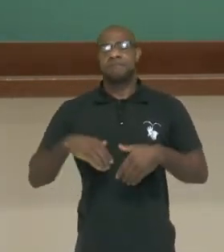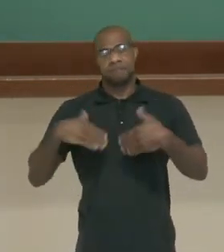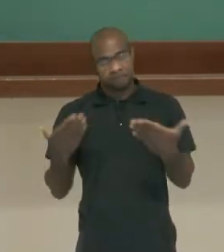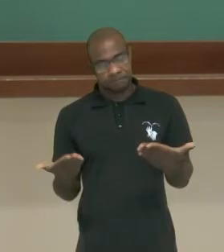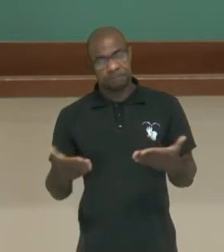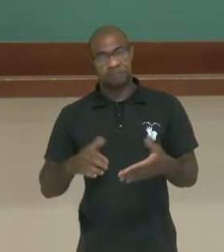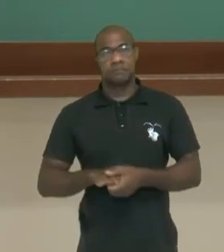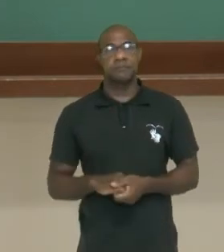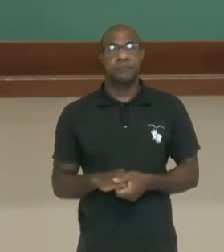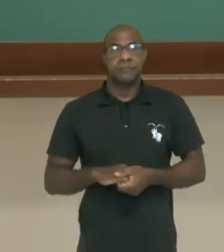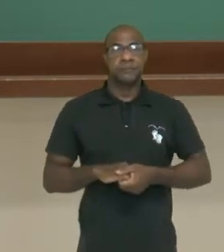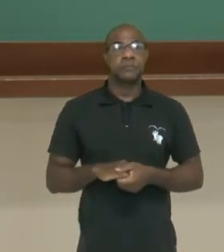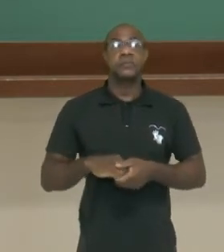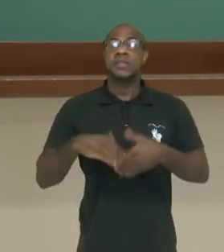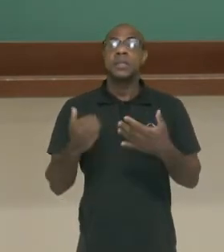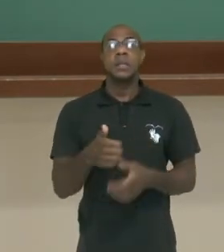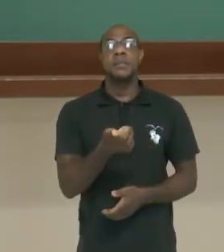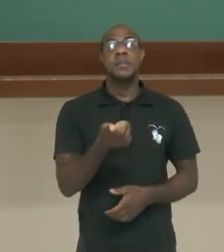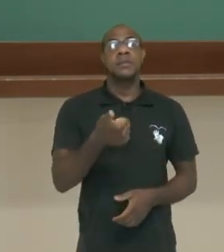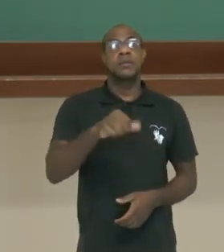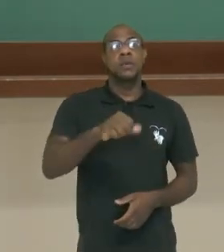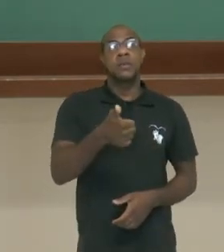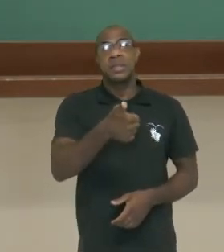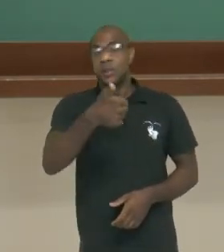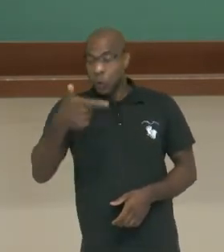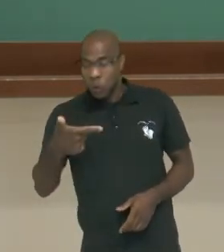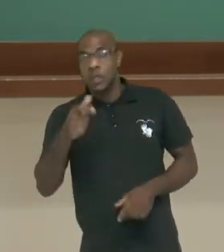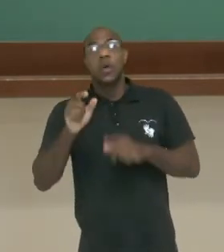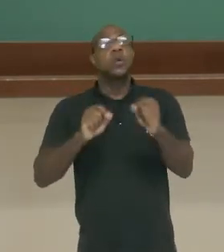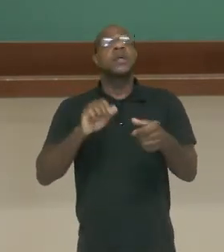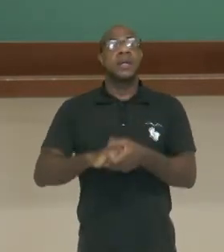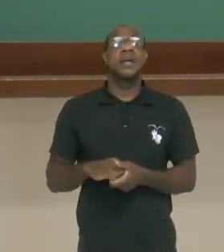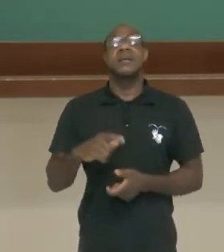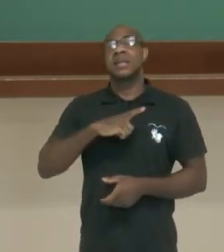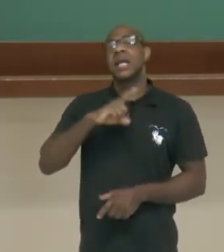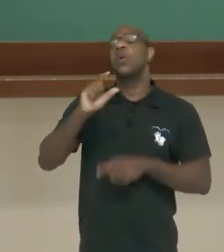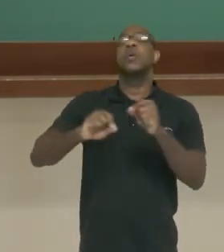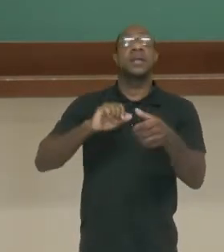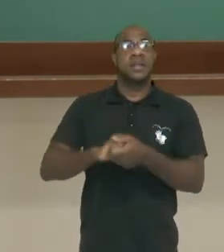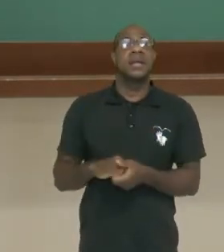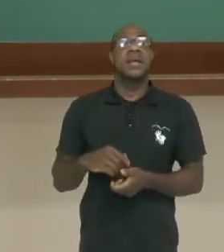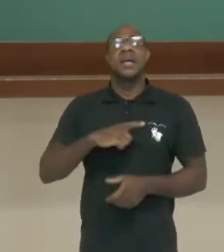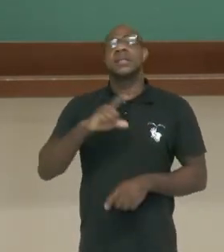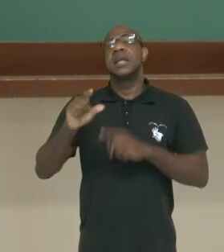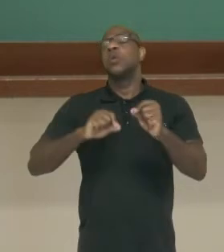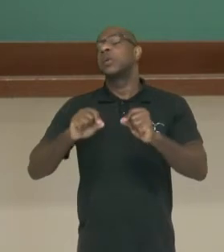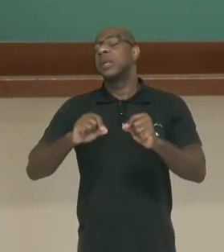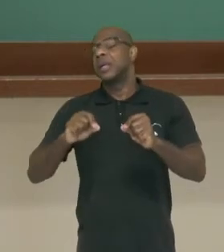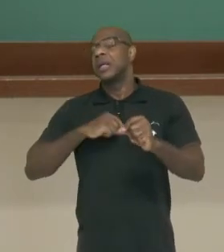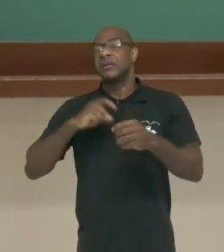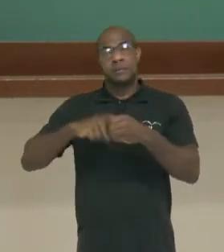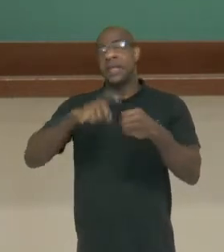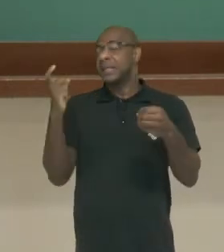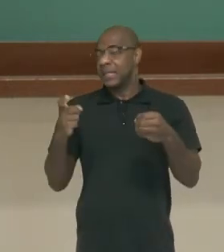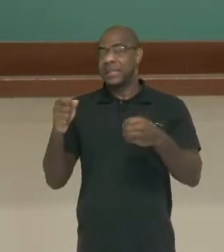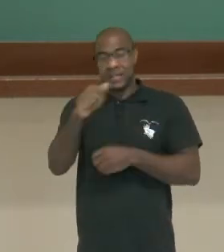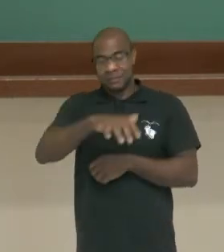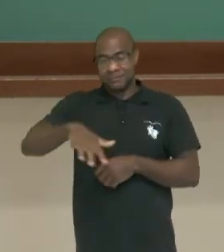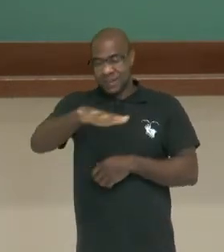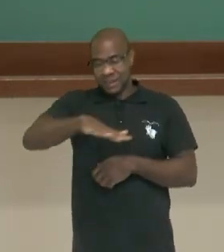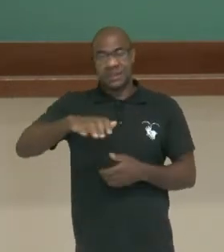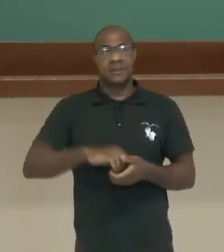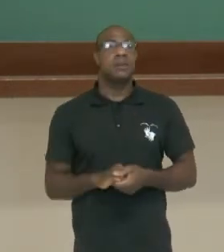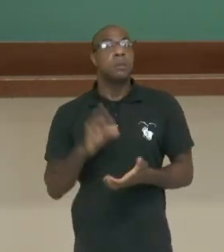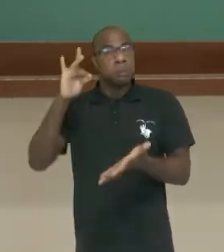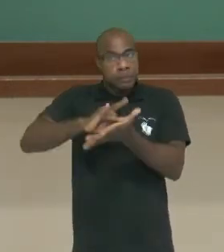de 1912. Em 1912, nós vamos ter então uma pseudo-independência do Tibete, que não se